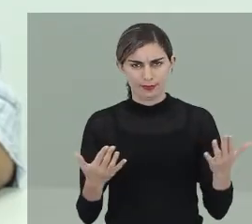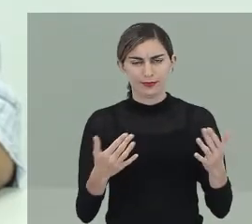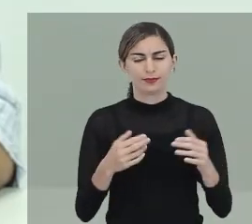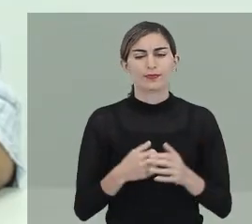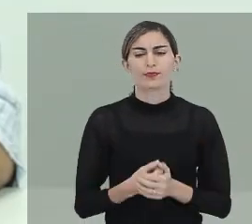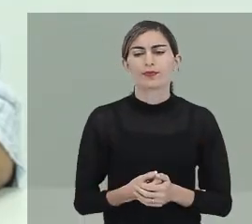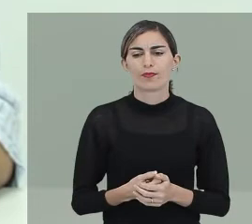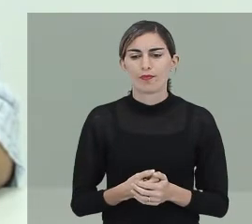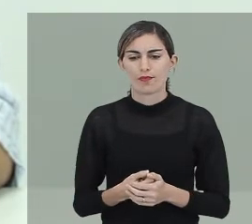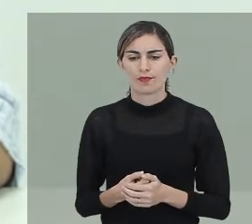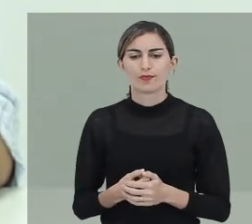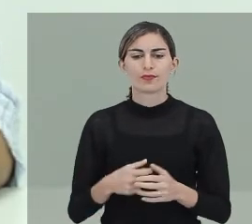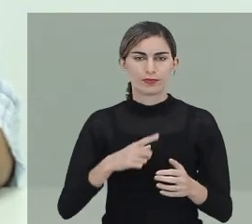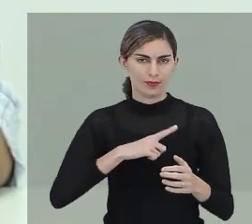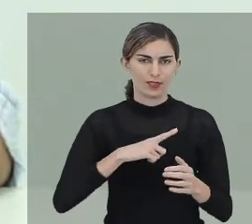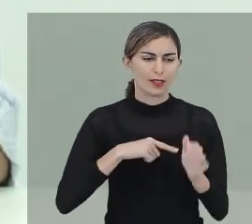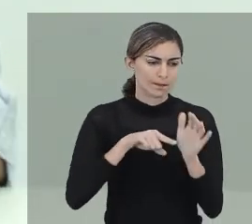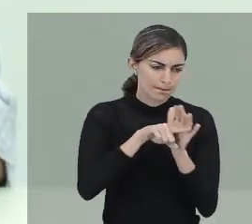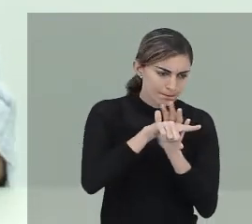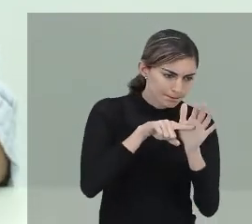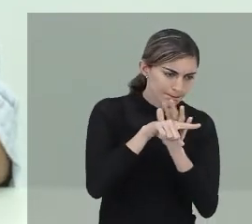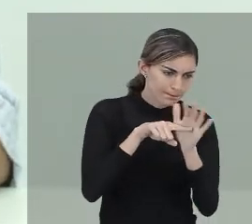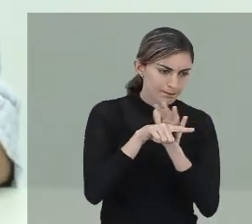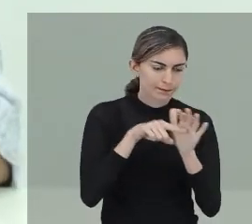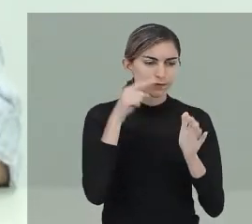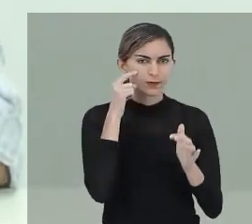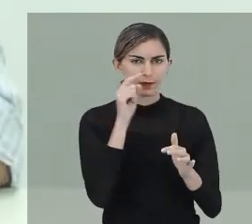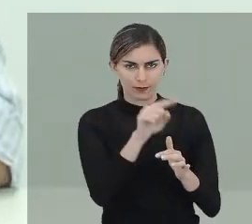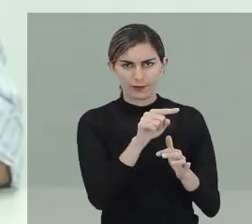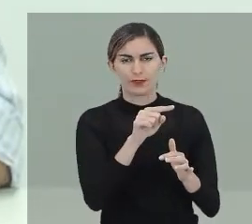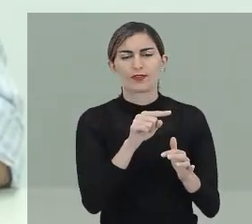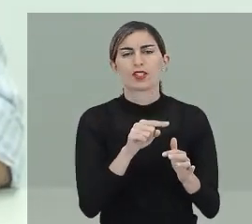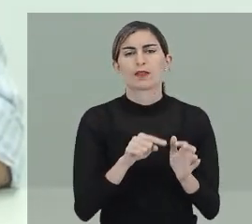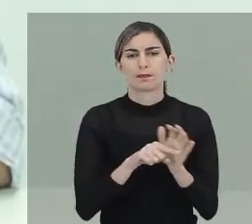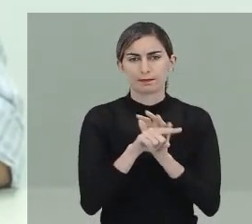certo? Que ele verifica se no Android Manifest está